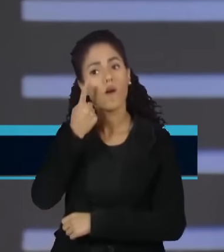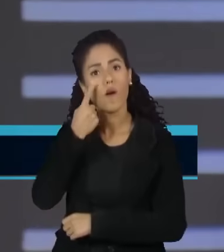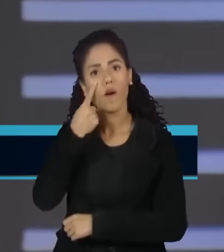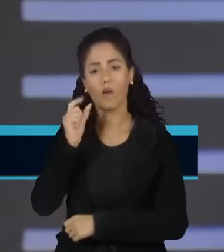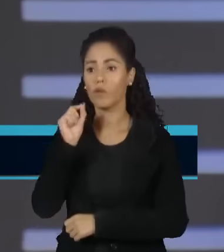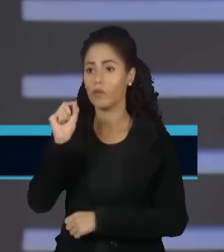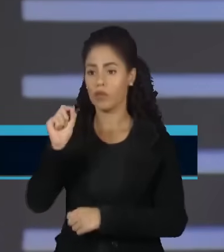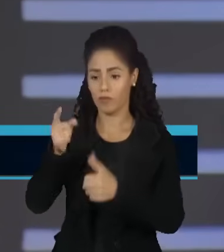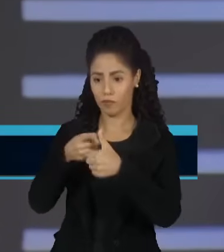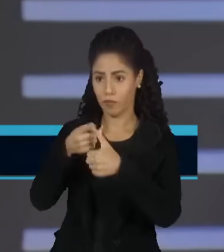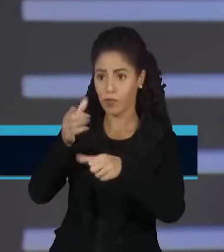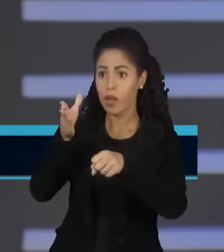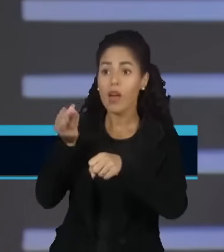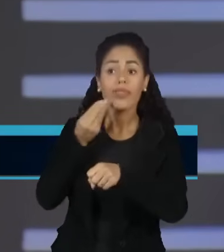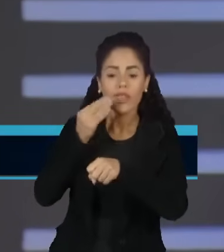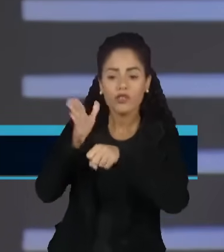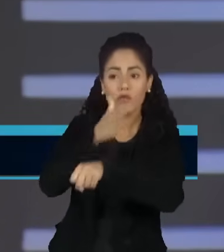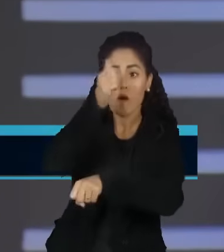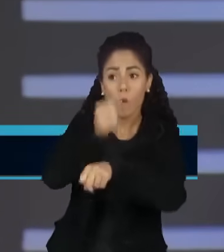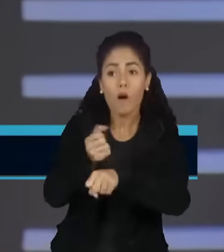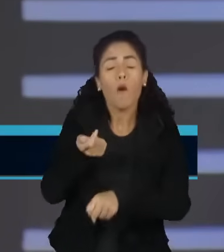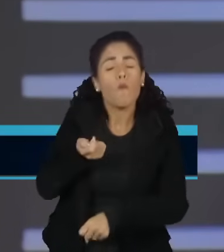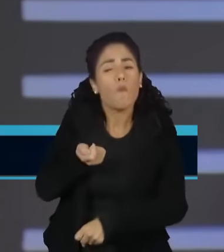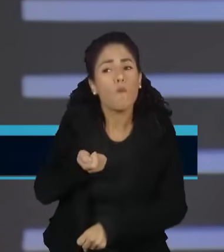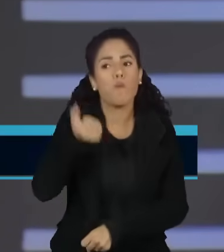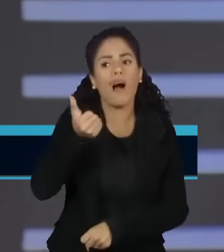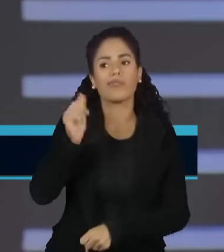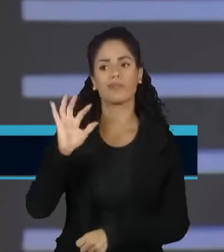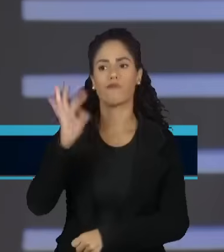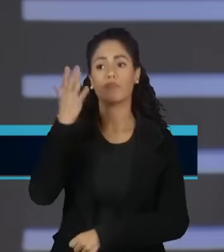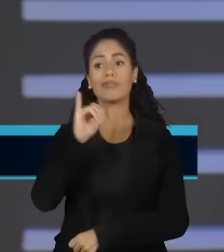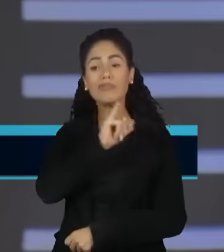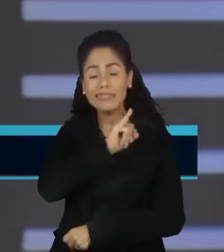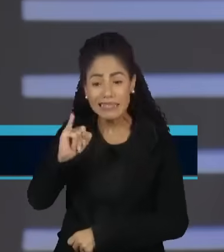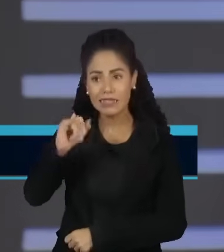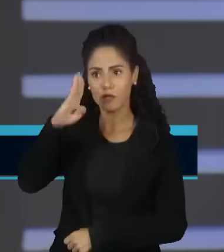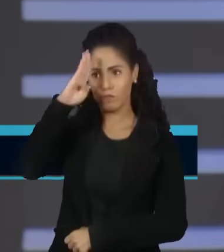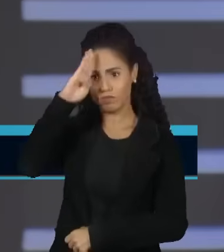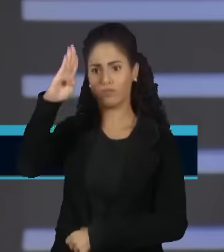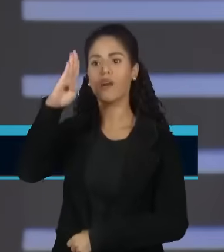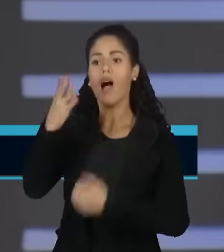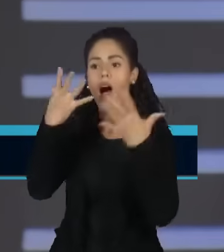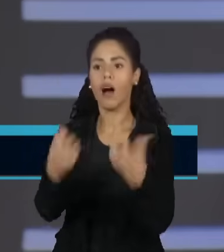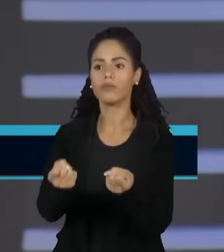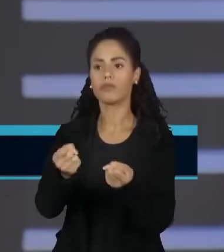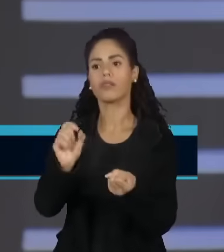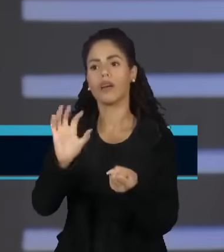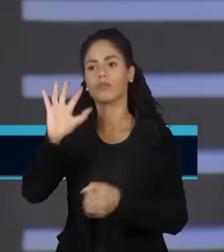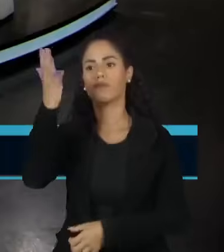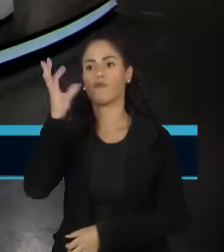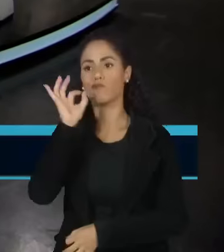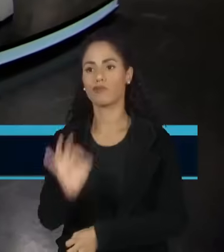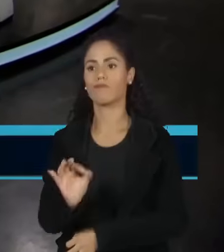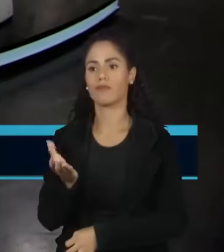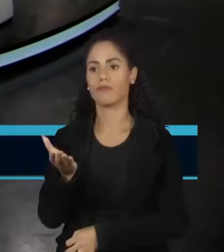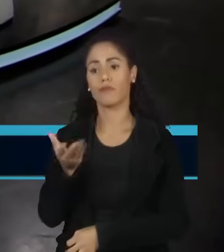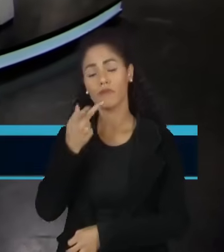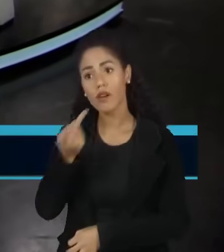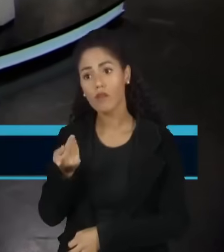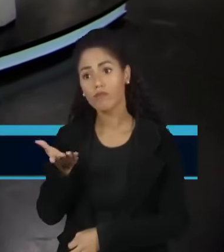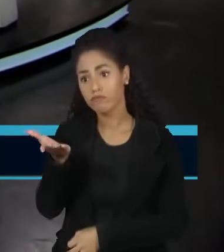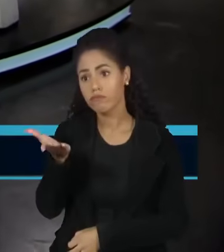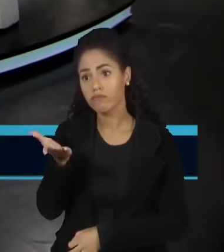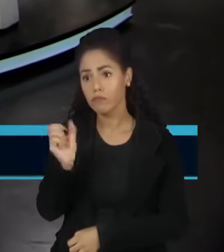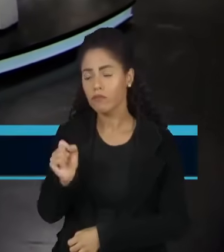claro que um golpe de Estado quase aconteceu de fato no Brasil. Se o Exército tivesse pulado na intentona bolsonarista, neste exato momento a gente